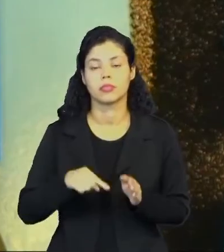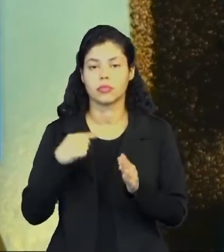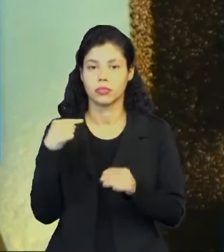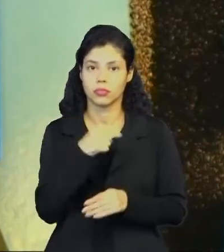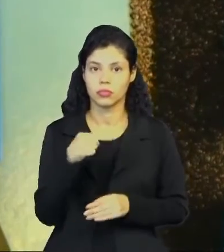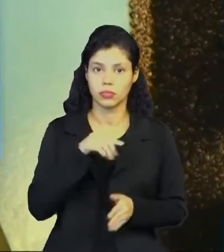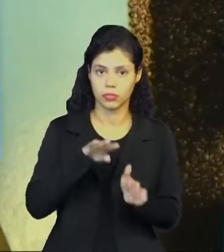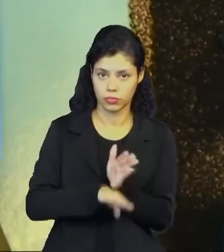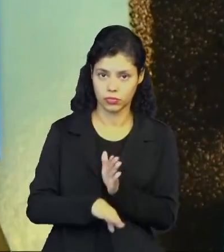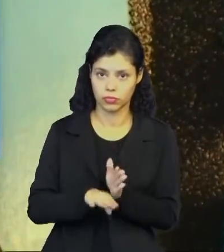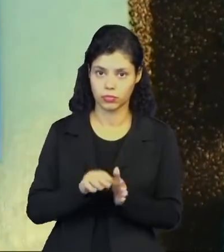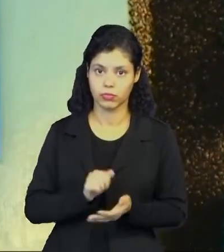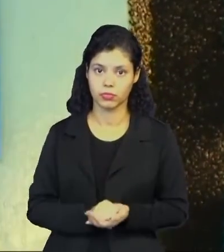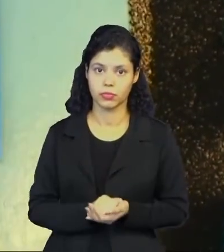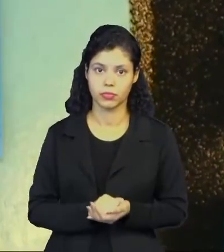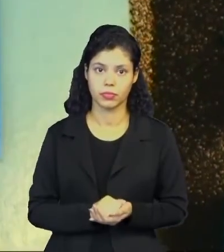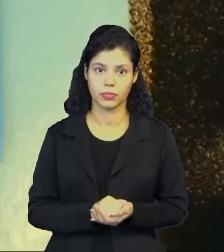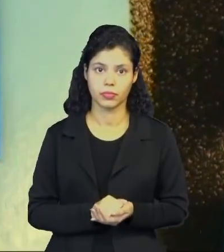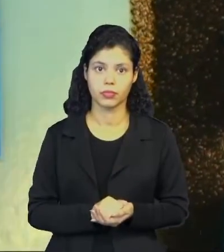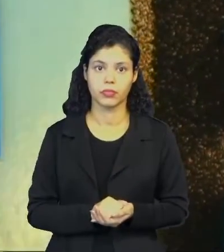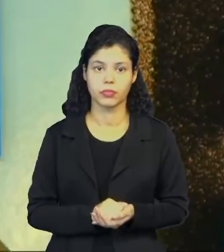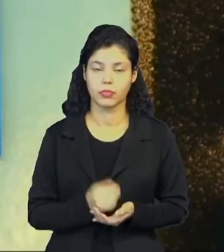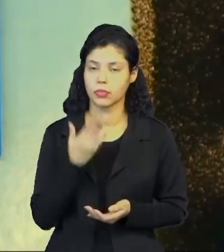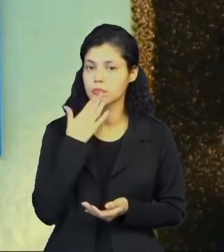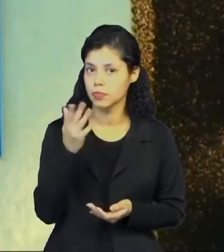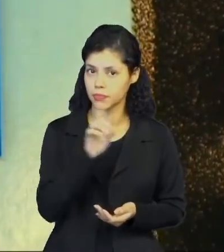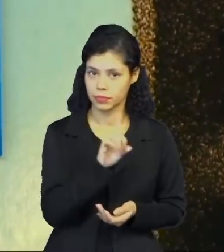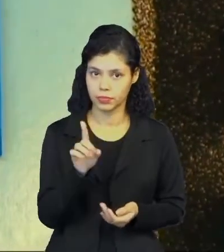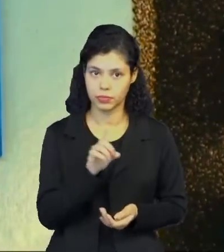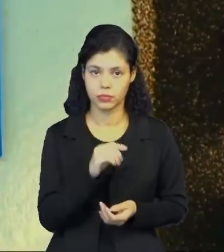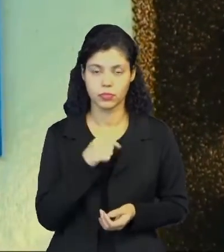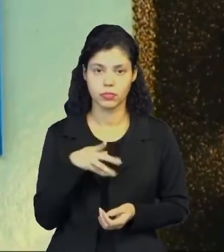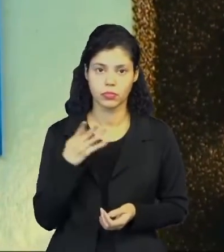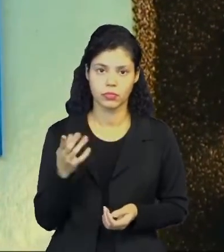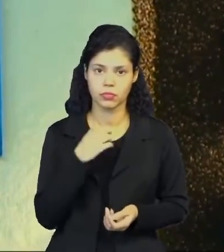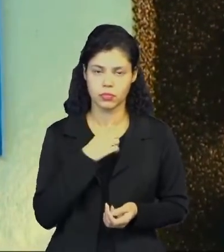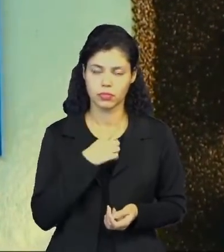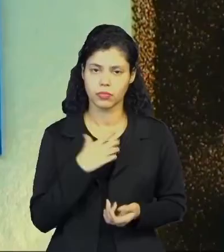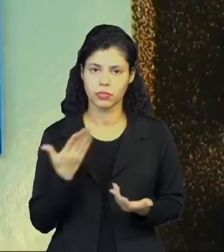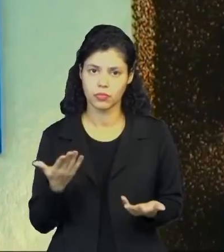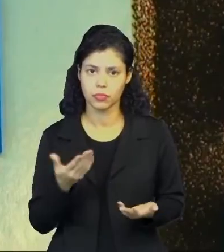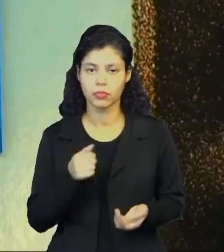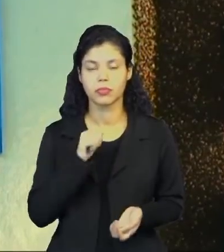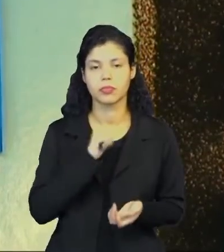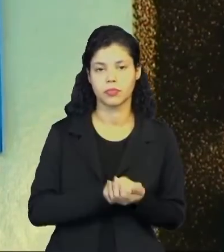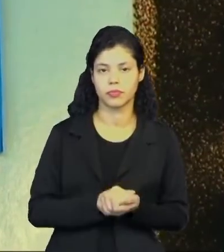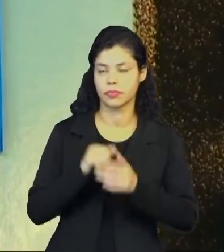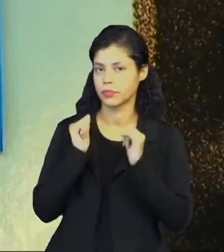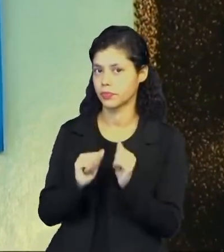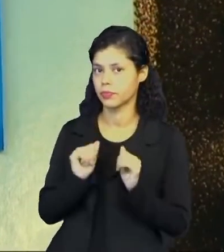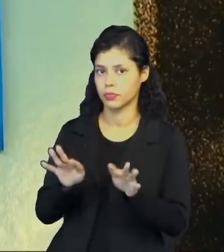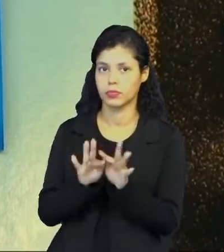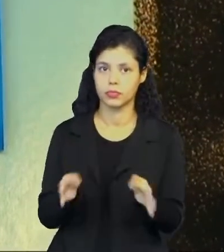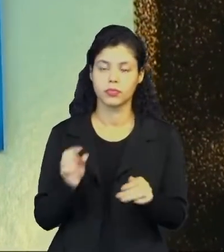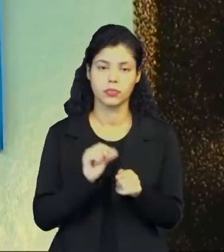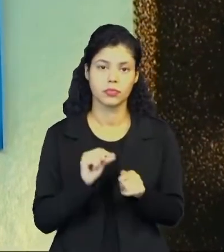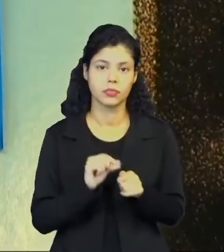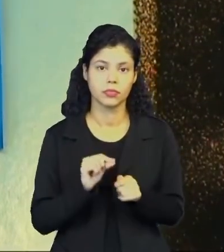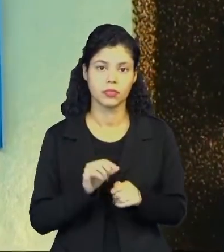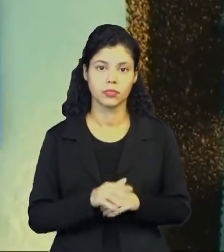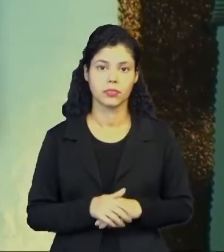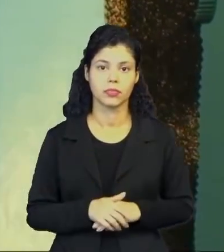subtrair de meninos, que é uma questão que não é pedida aqui. Quantos meninos? Quantas meninas? Eu posso simplesmente fazer